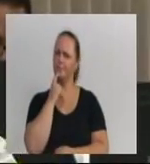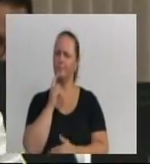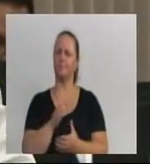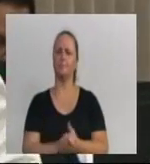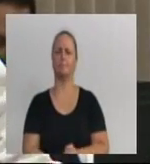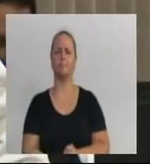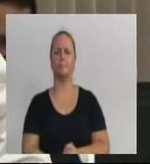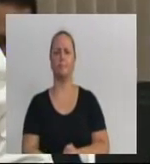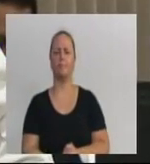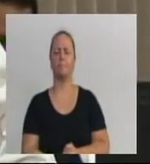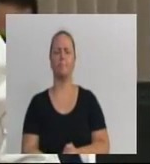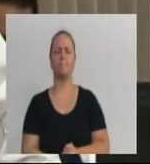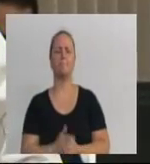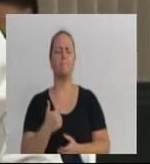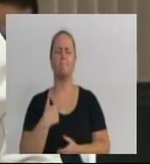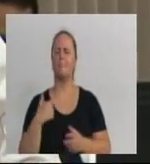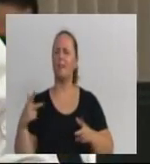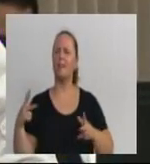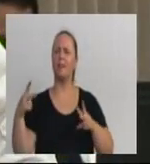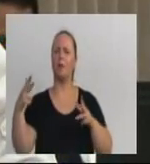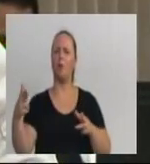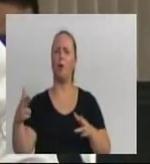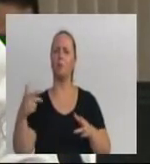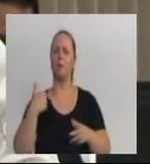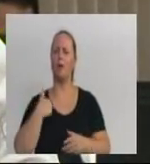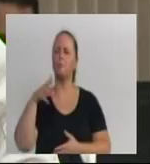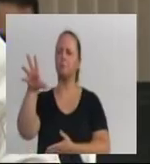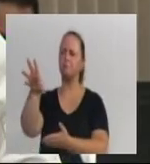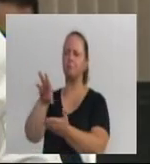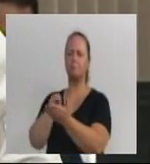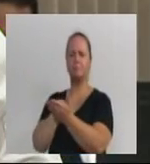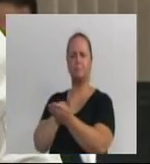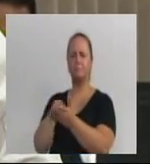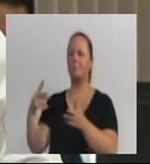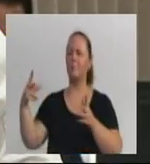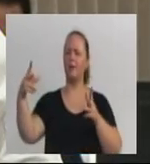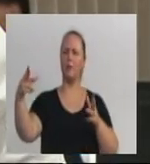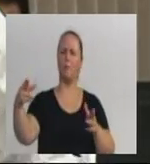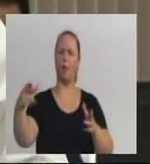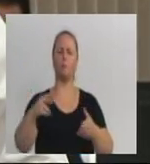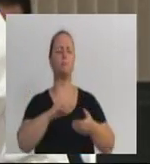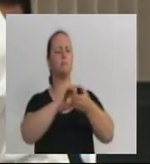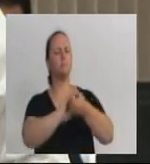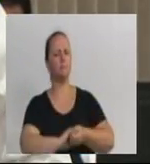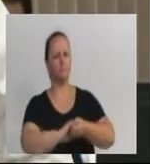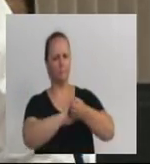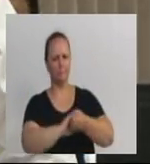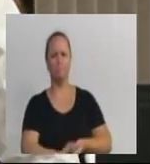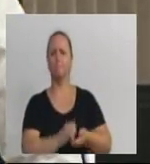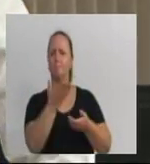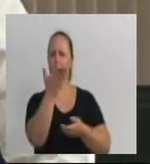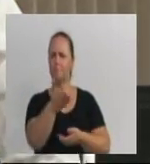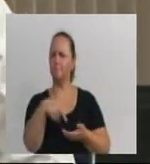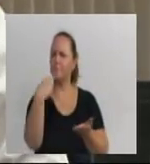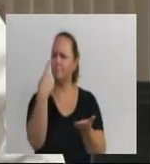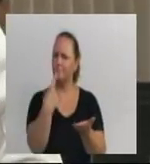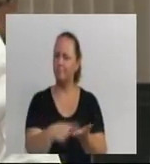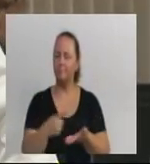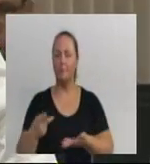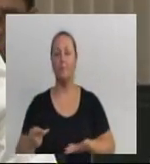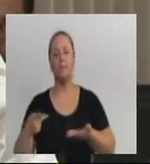do vereador Mário Deobranda ao cumprimentá-lo pela mobilização. A maioria dos vereadores estiveram lá